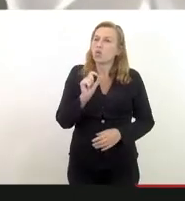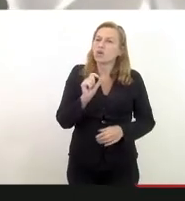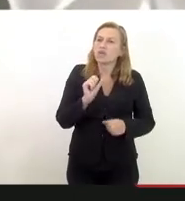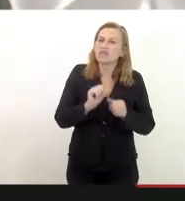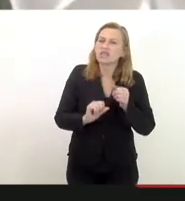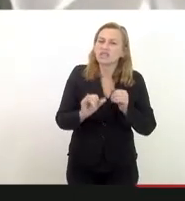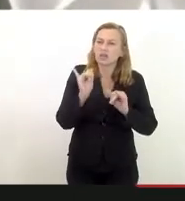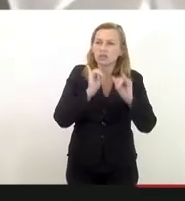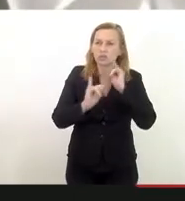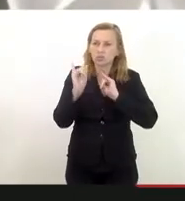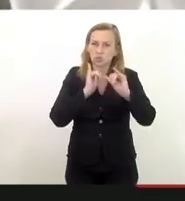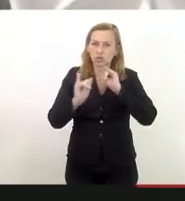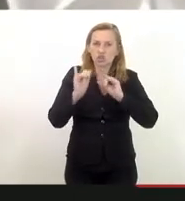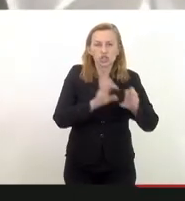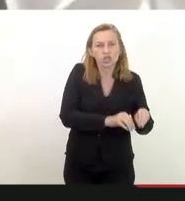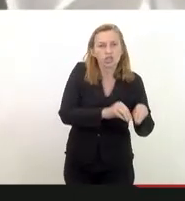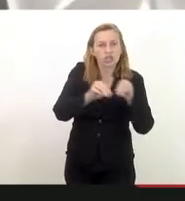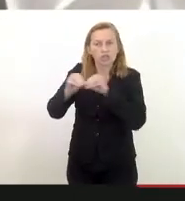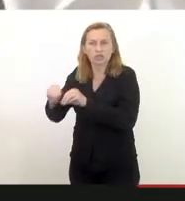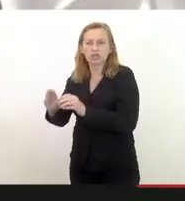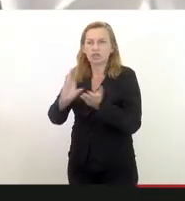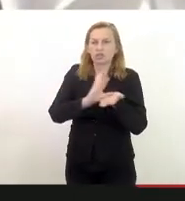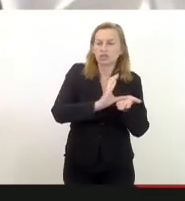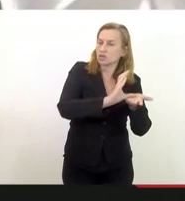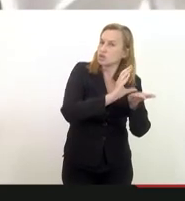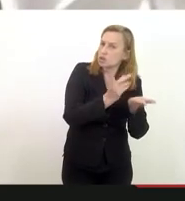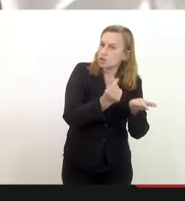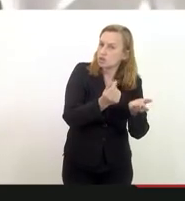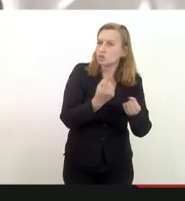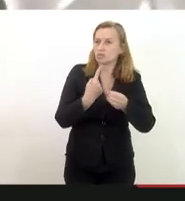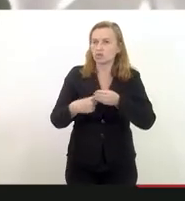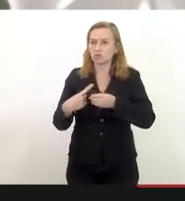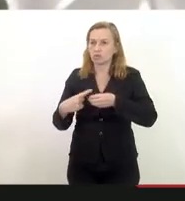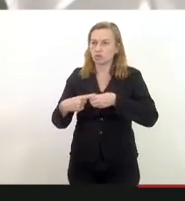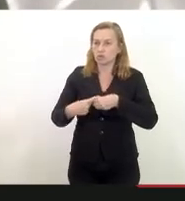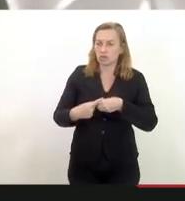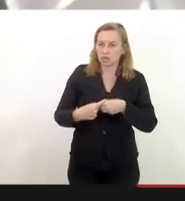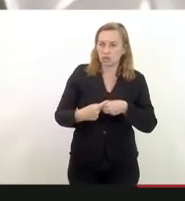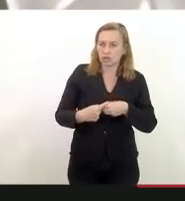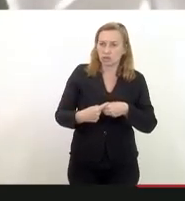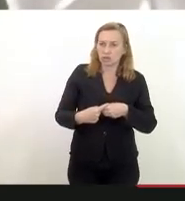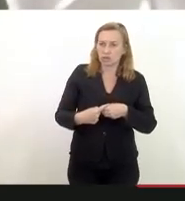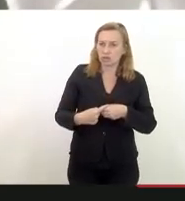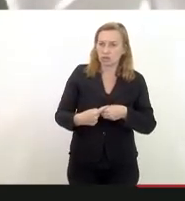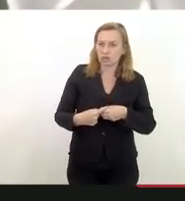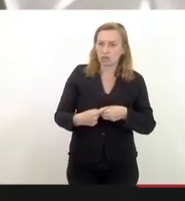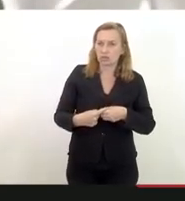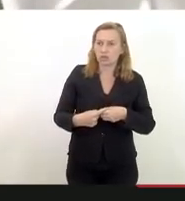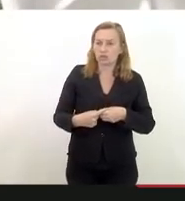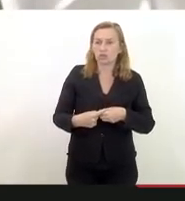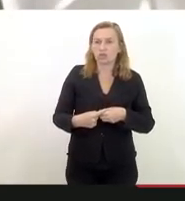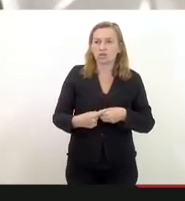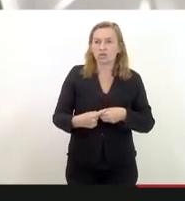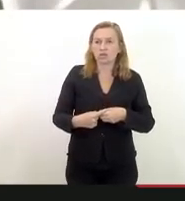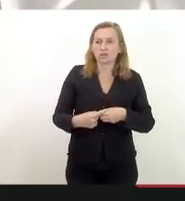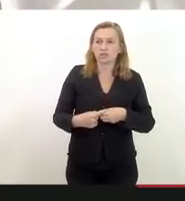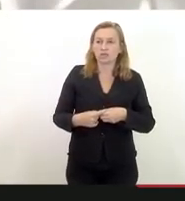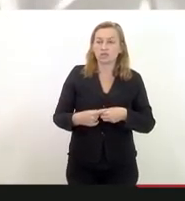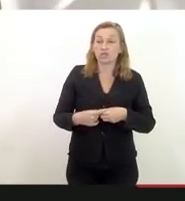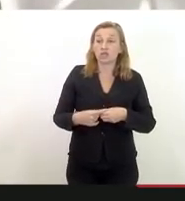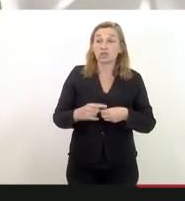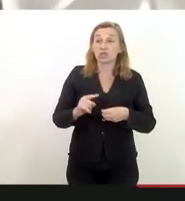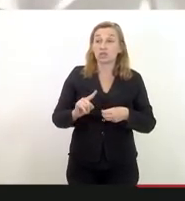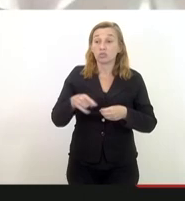notícia da transferência de recursos para o município e a sociedade civil percebe que não